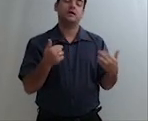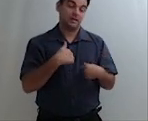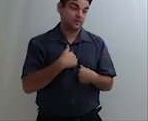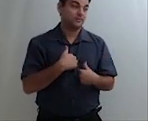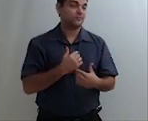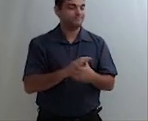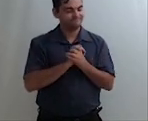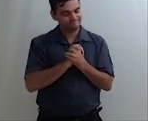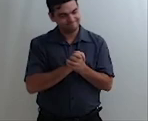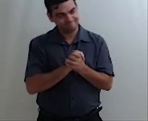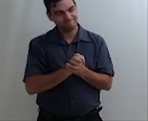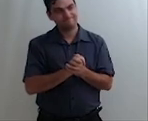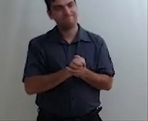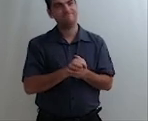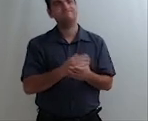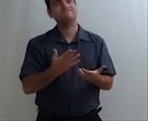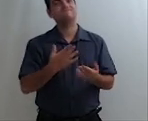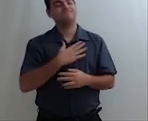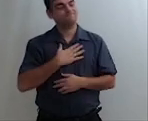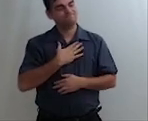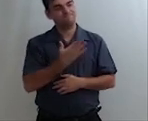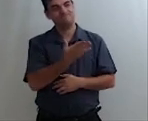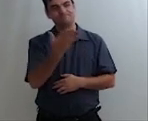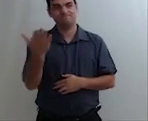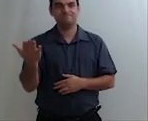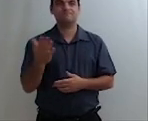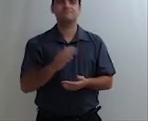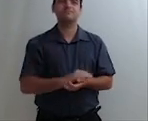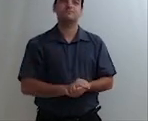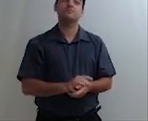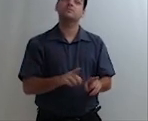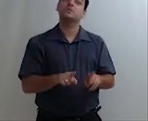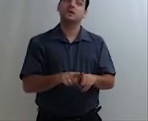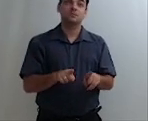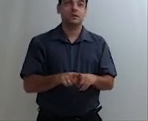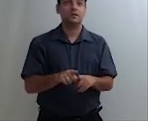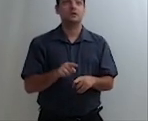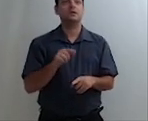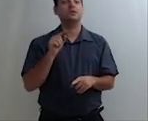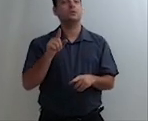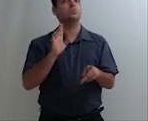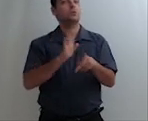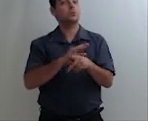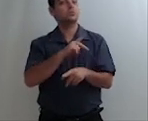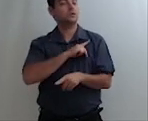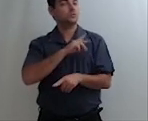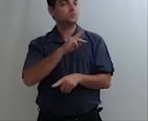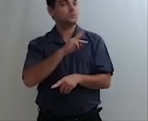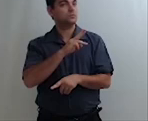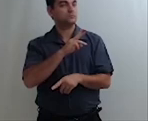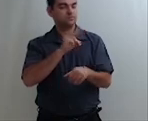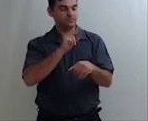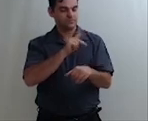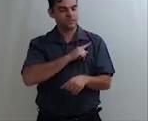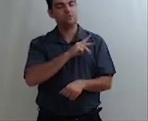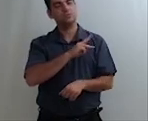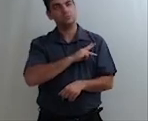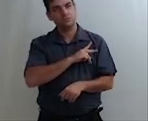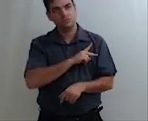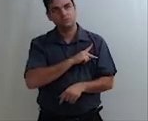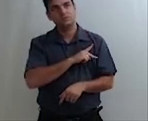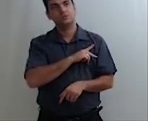as minhas sinceras e cordiais saudações cumprimento o excelentíssimo representante do Ministério Público Federal